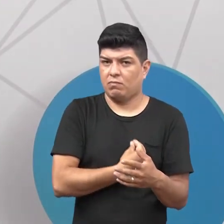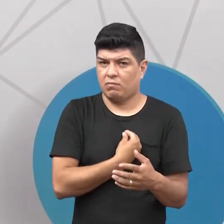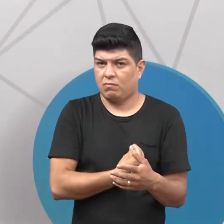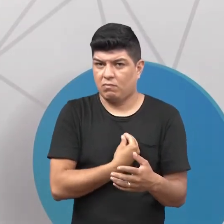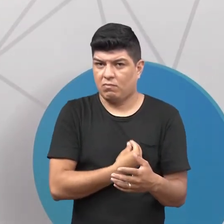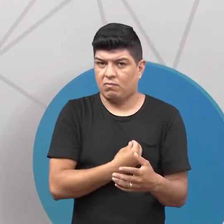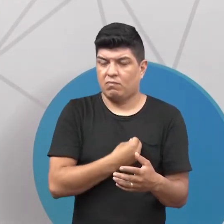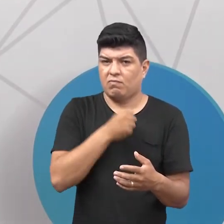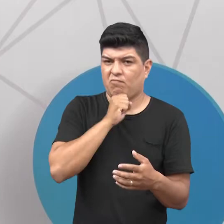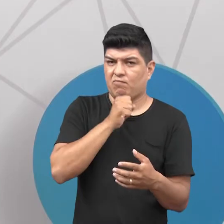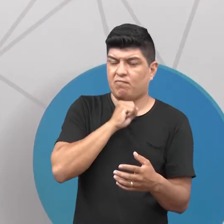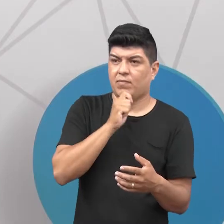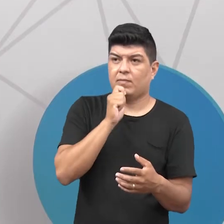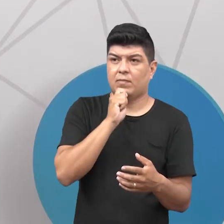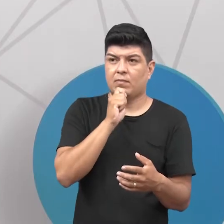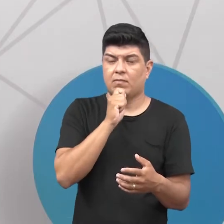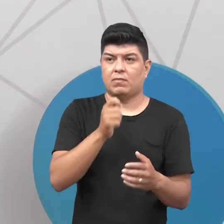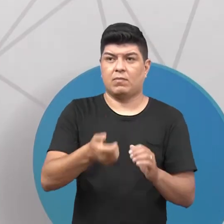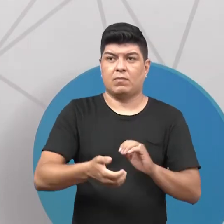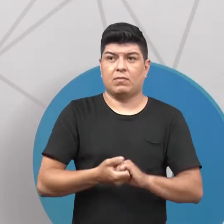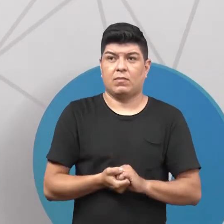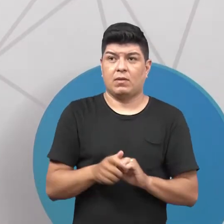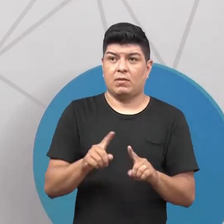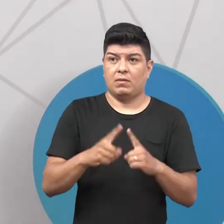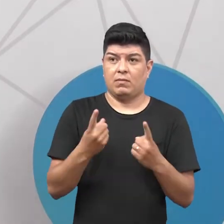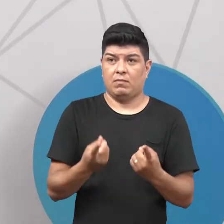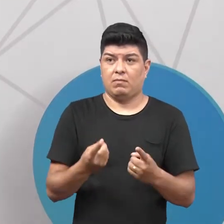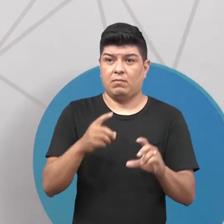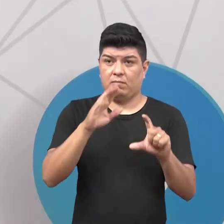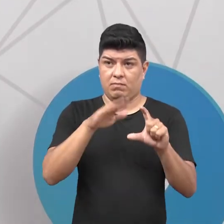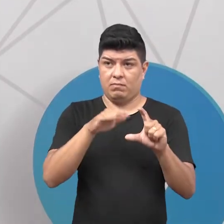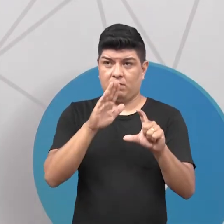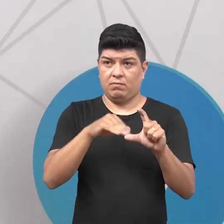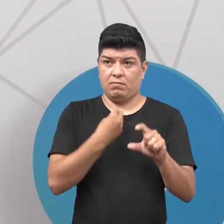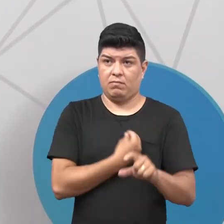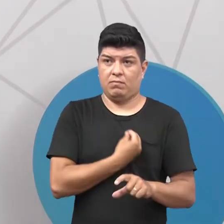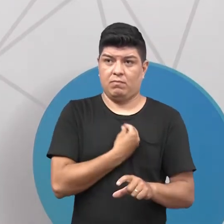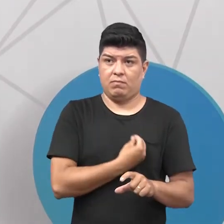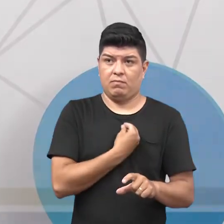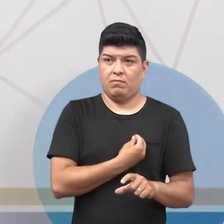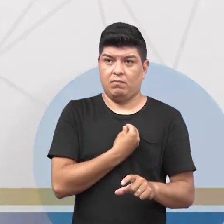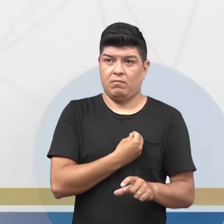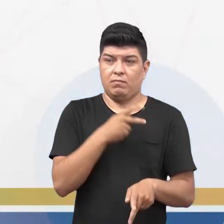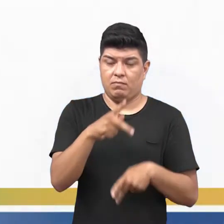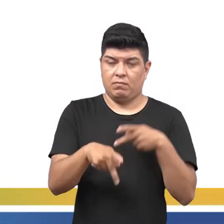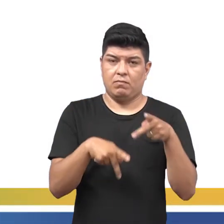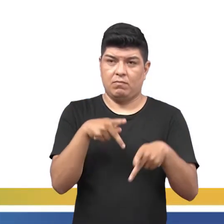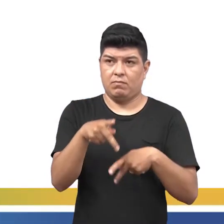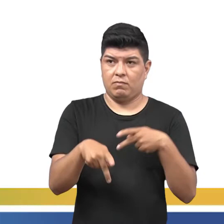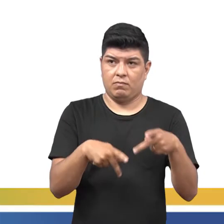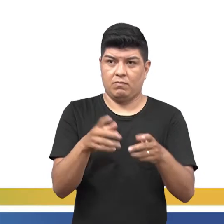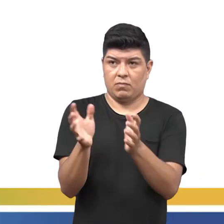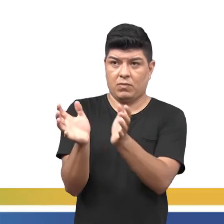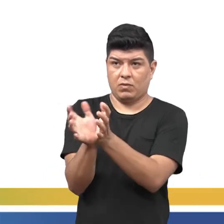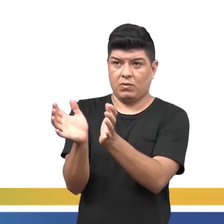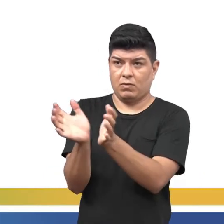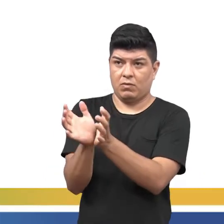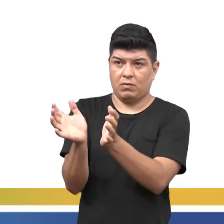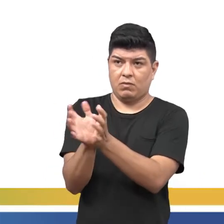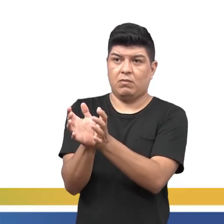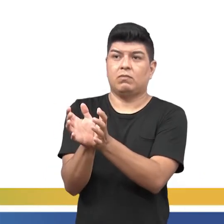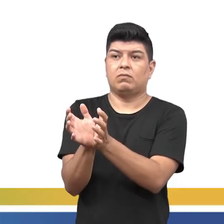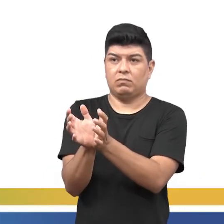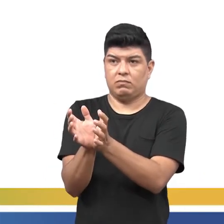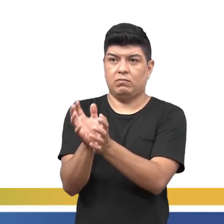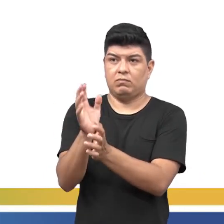quanto primitivas, mas os mitos eles também estão presentes nas civilizações. Então o mito ele é coletivo, o mito